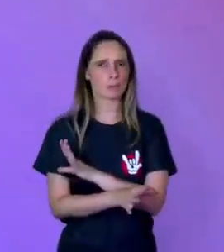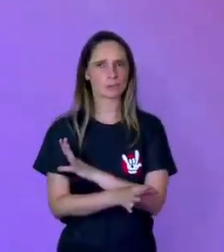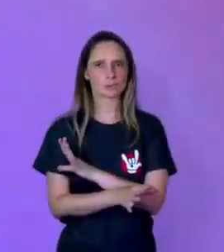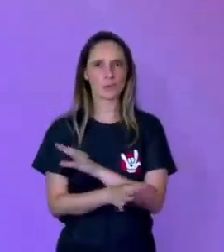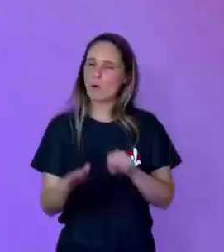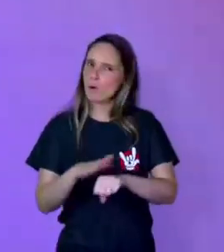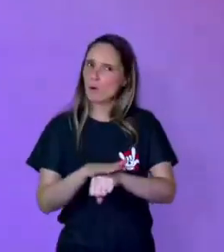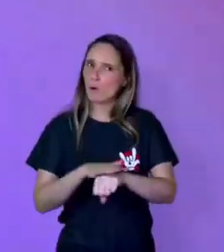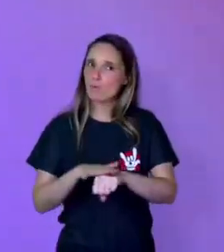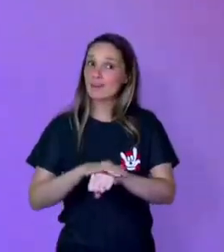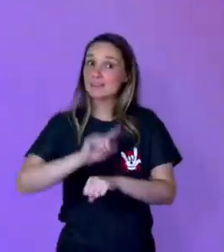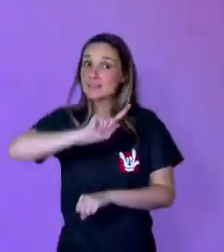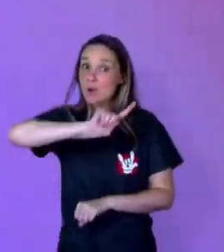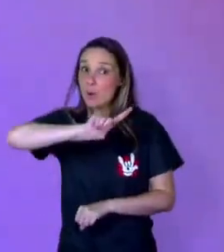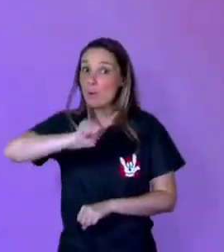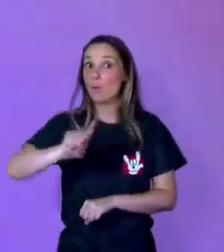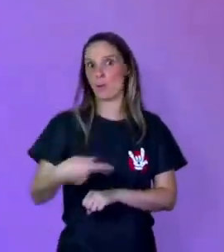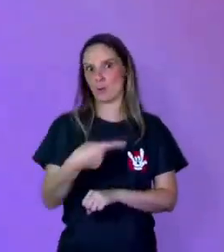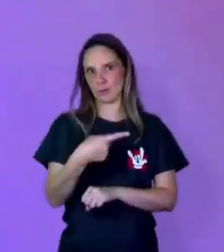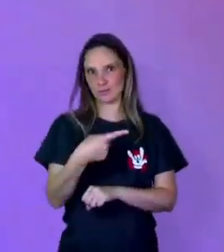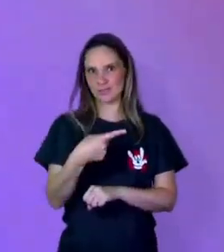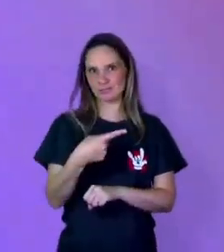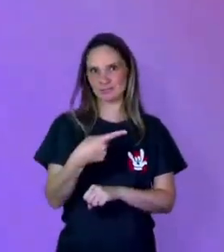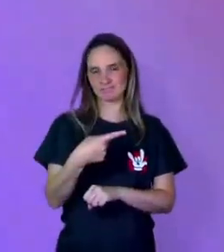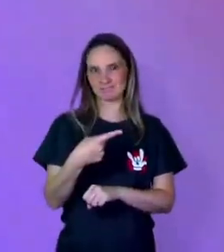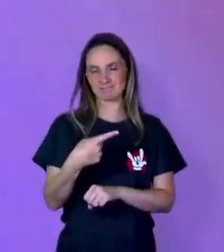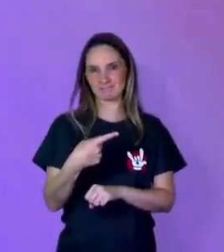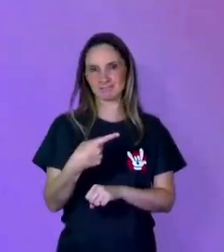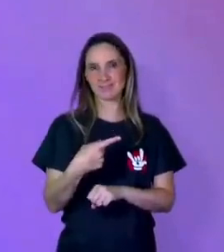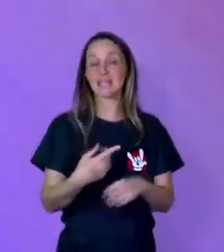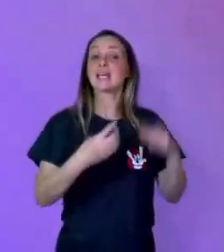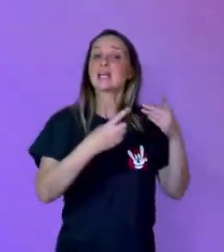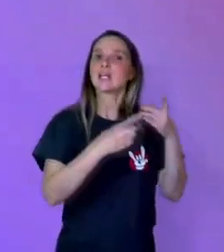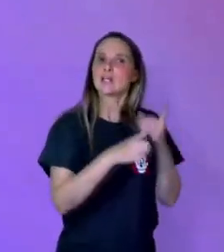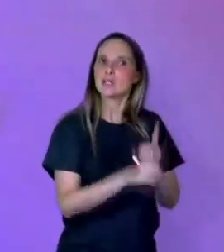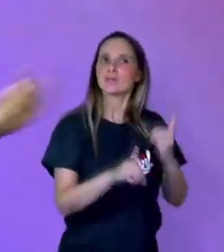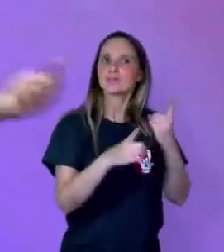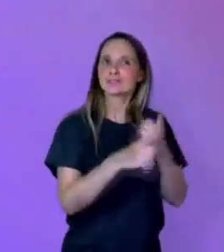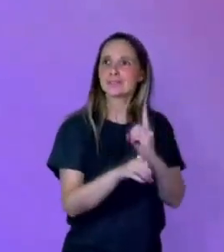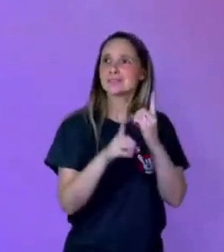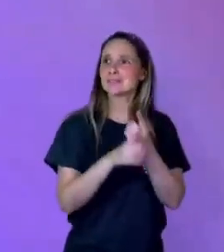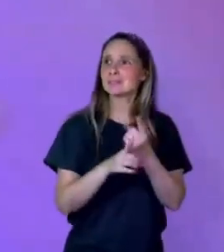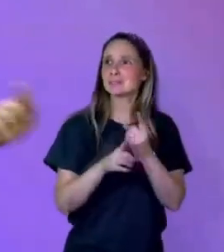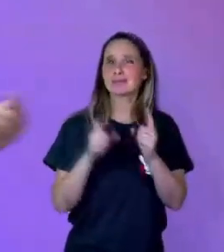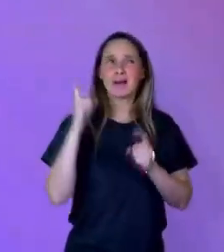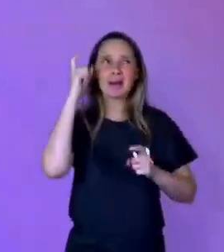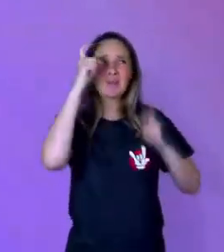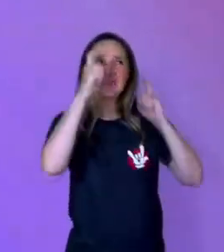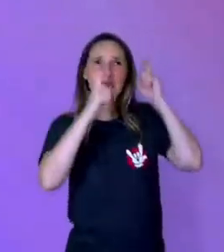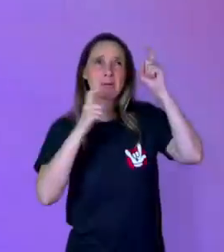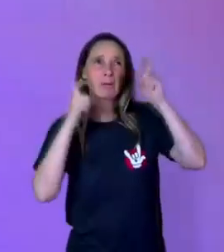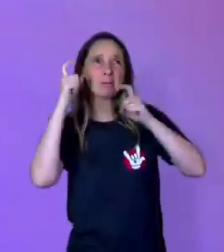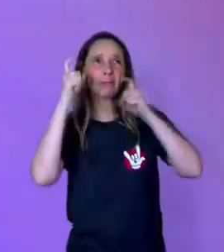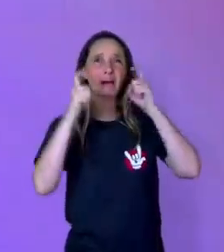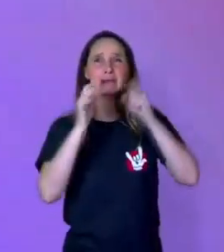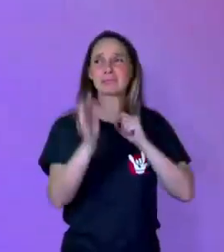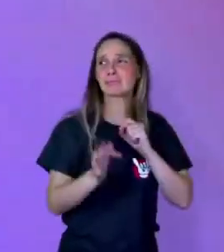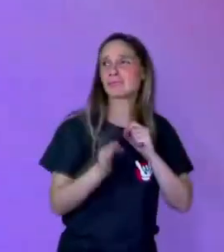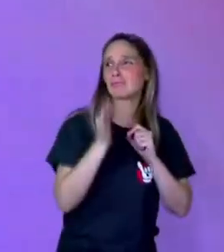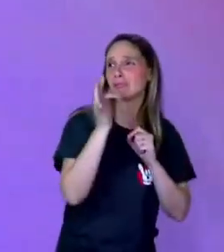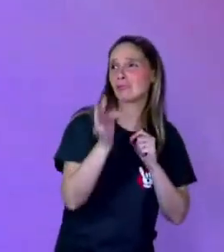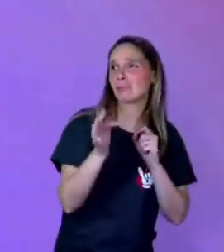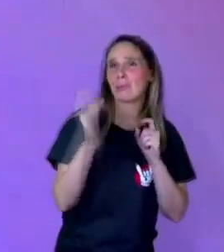quando encarne na terra. E os seus discípulos estão preocupados com as coisas ao redor.